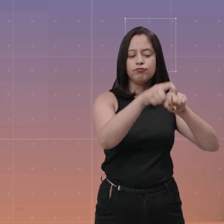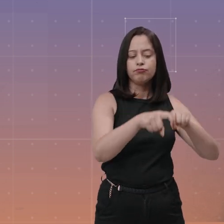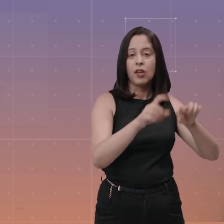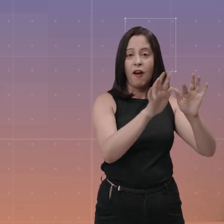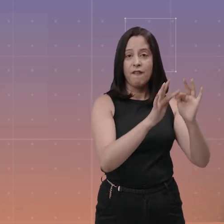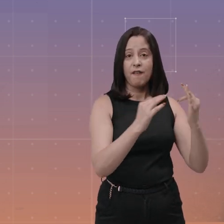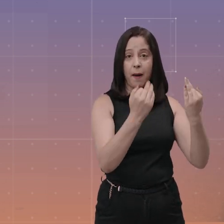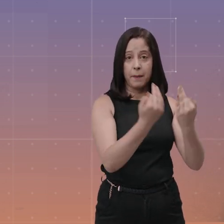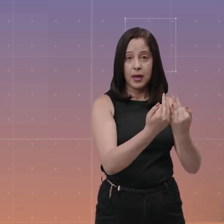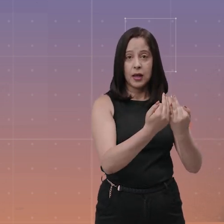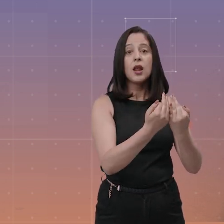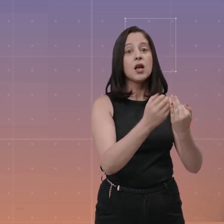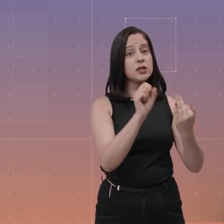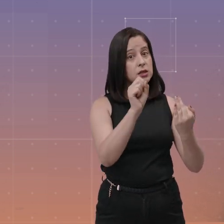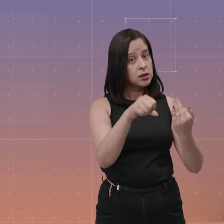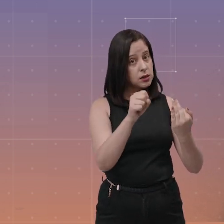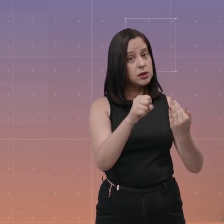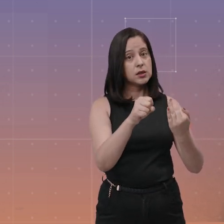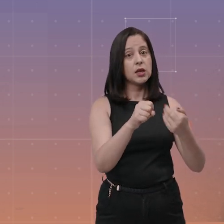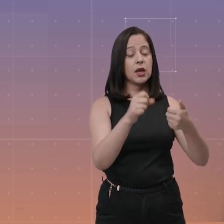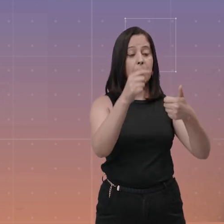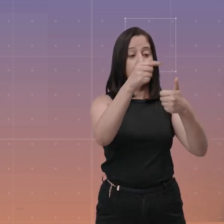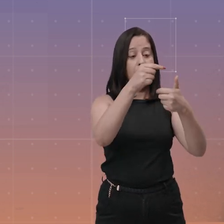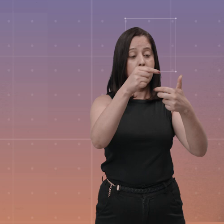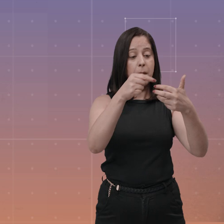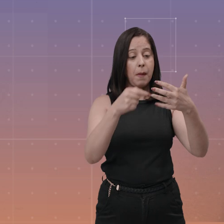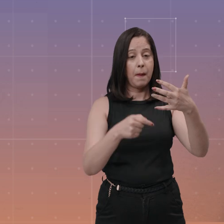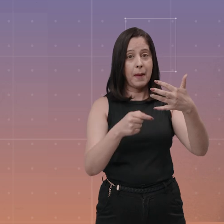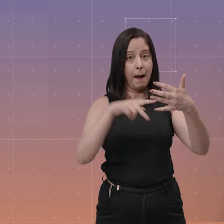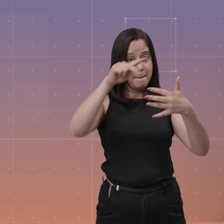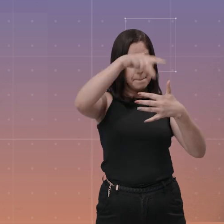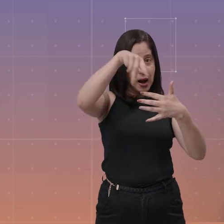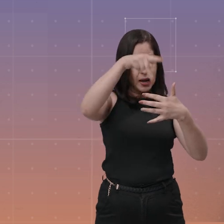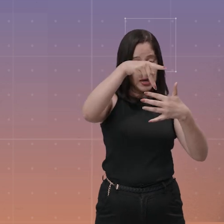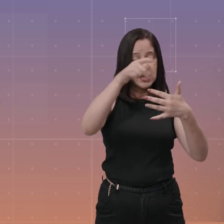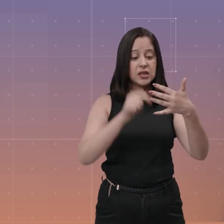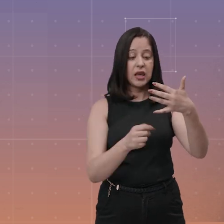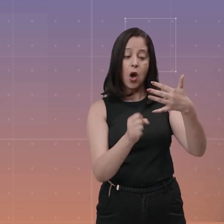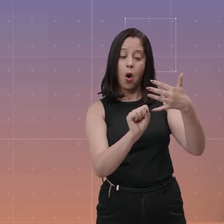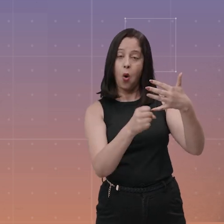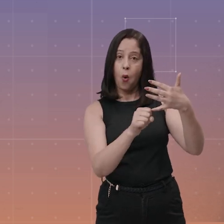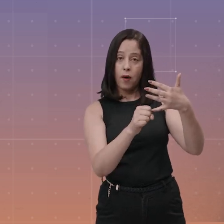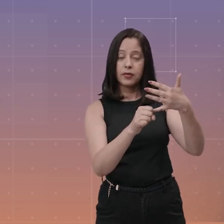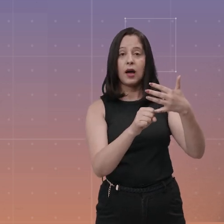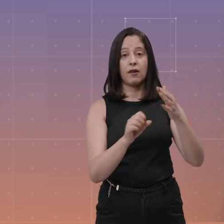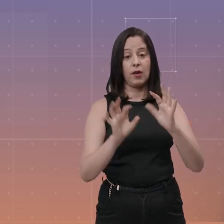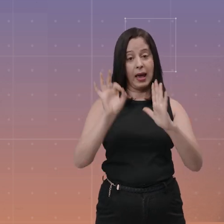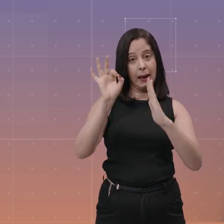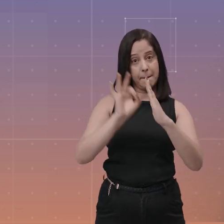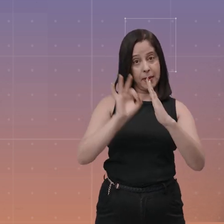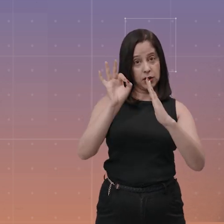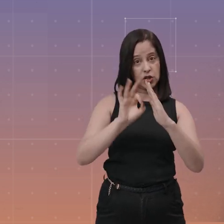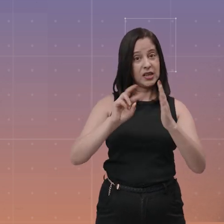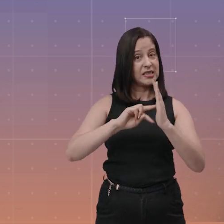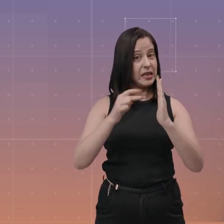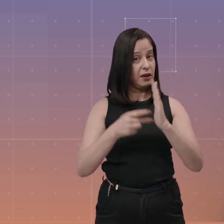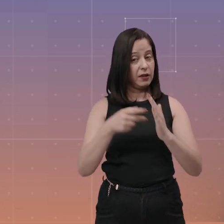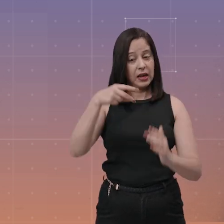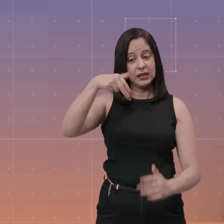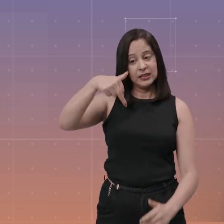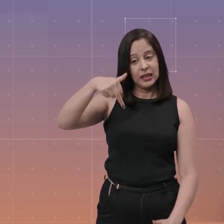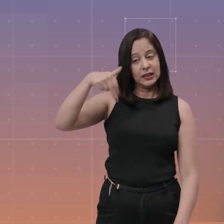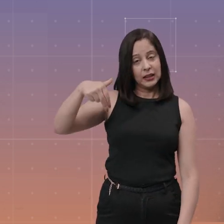responsáveis pela 8ª maior produção de alimentos do mundo? Pois é, segundo o IBGE, essas propriedades